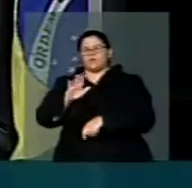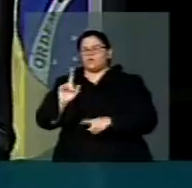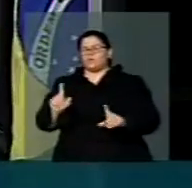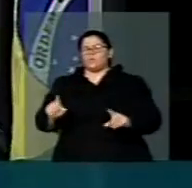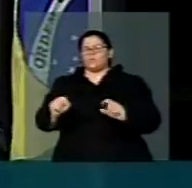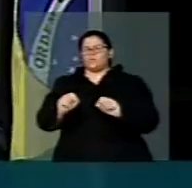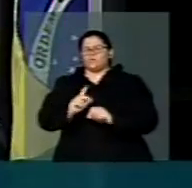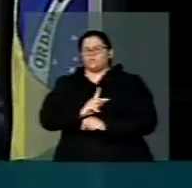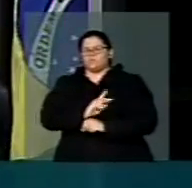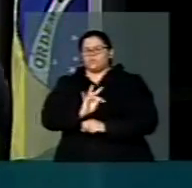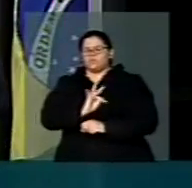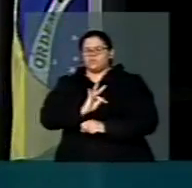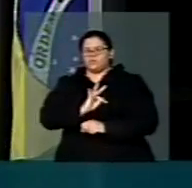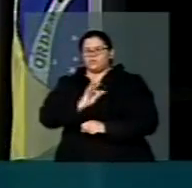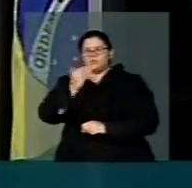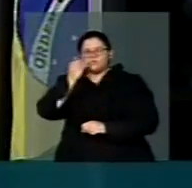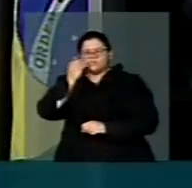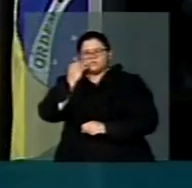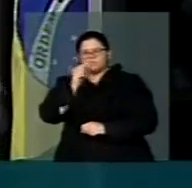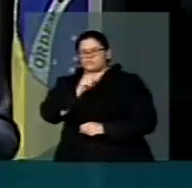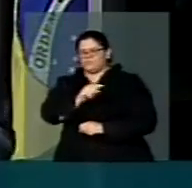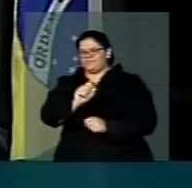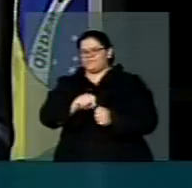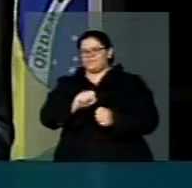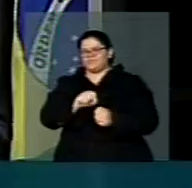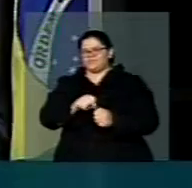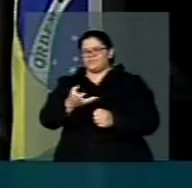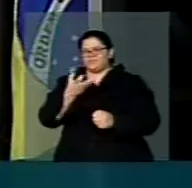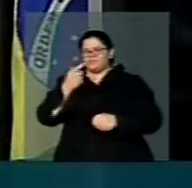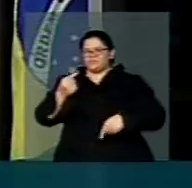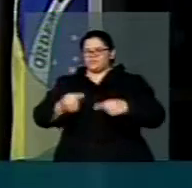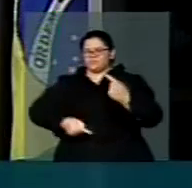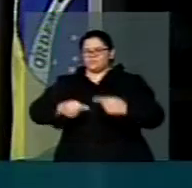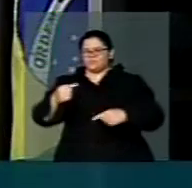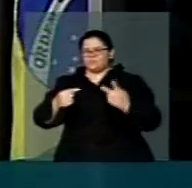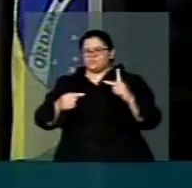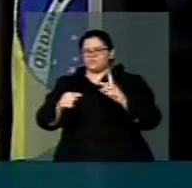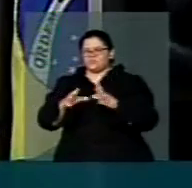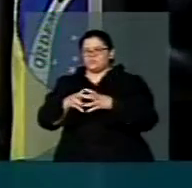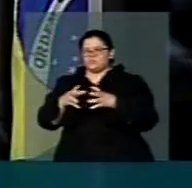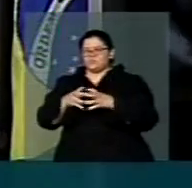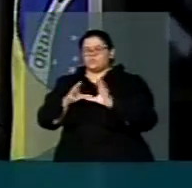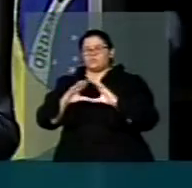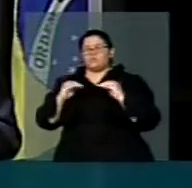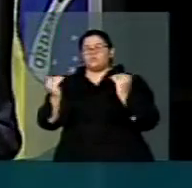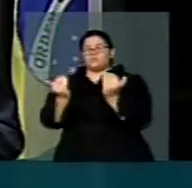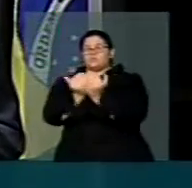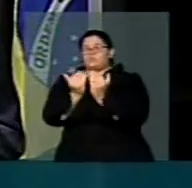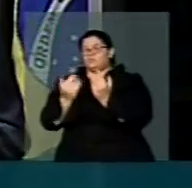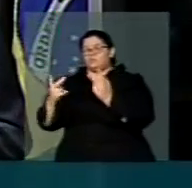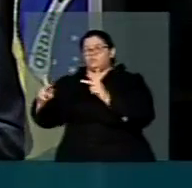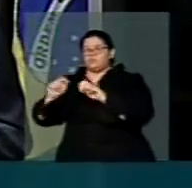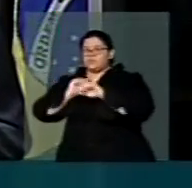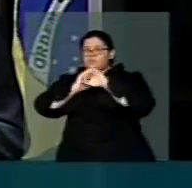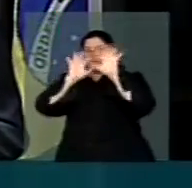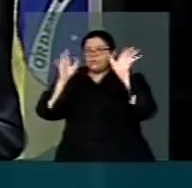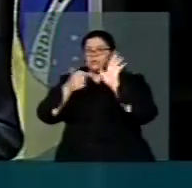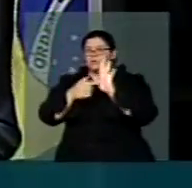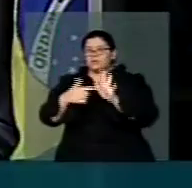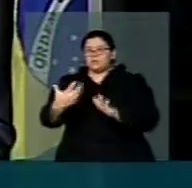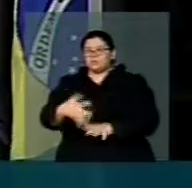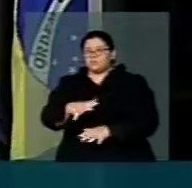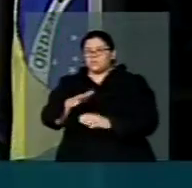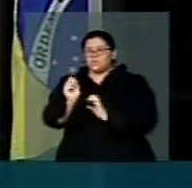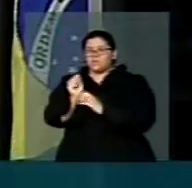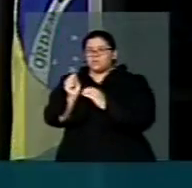dos Trabalhadores apresenta para a discussão do seu encontro e de forma absolutamente clara.